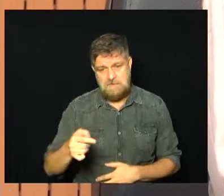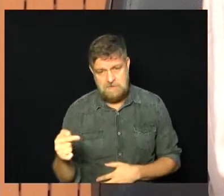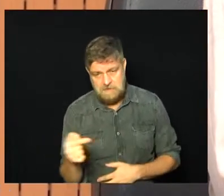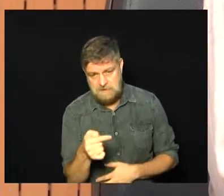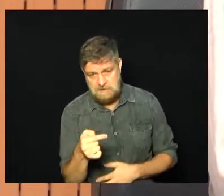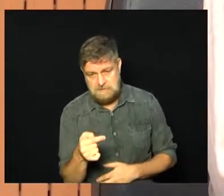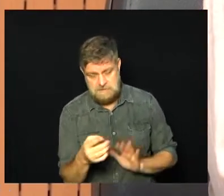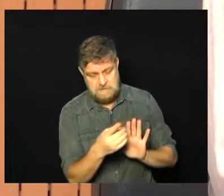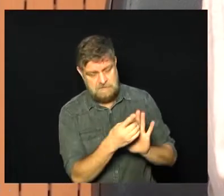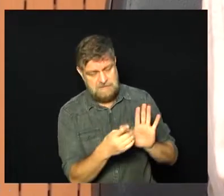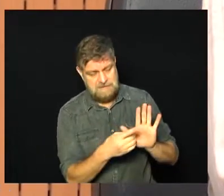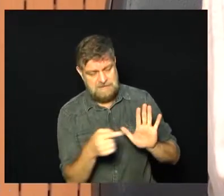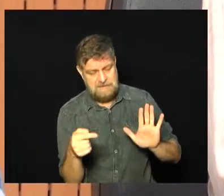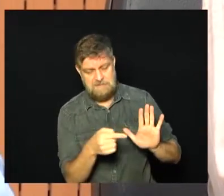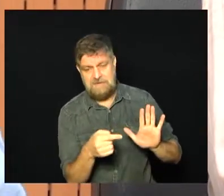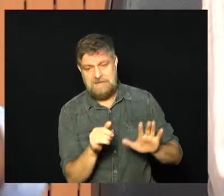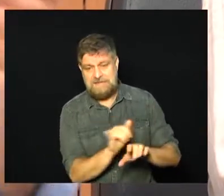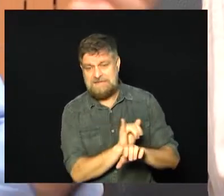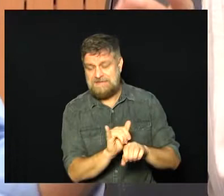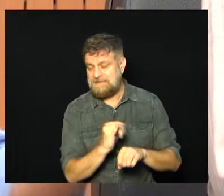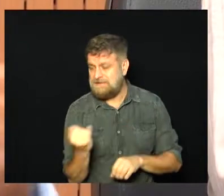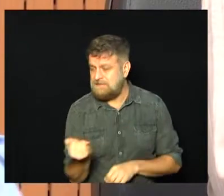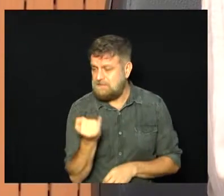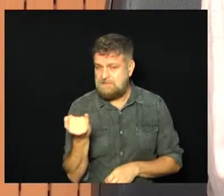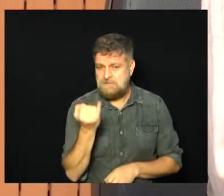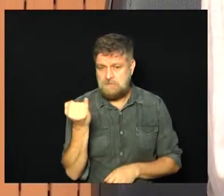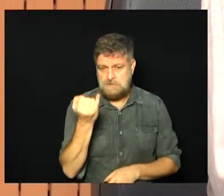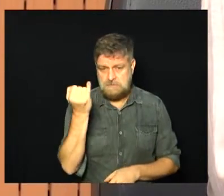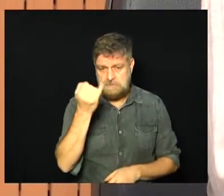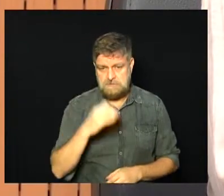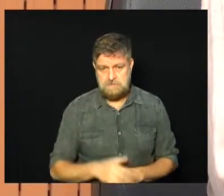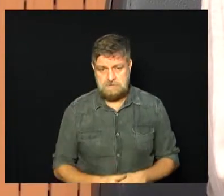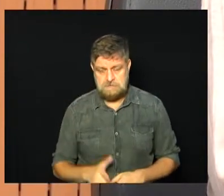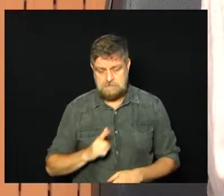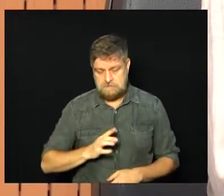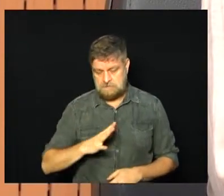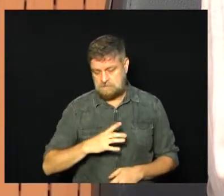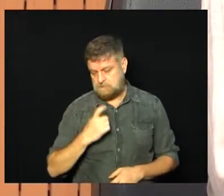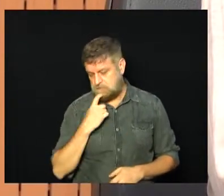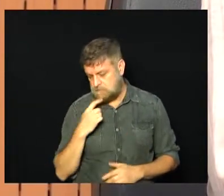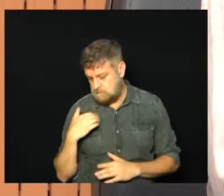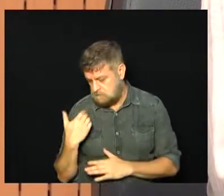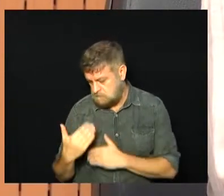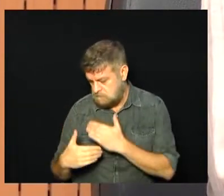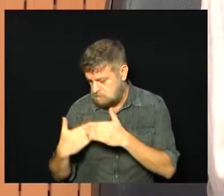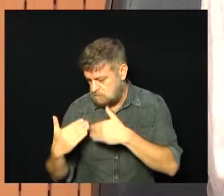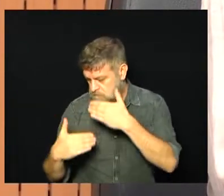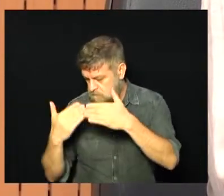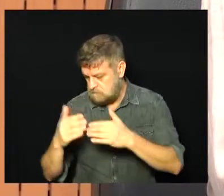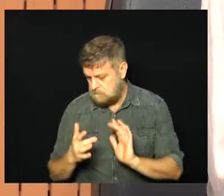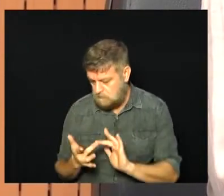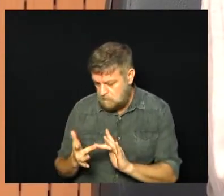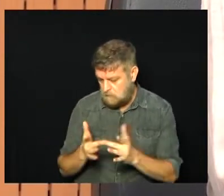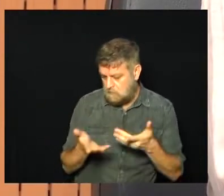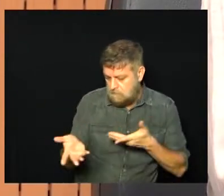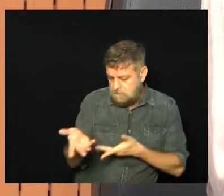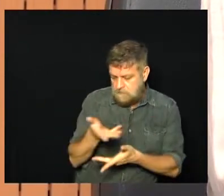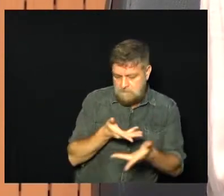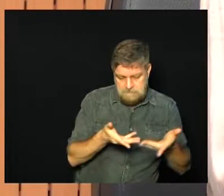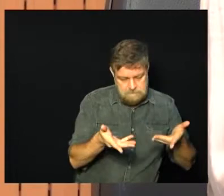pode ser um instrumento importante de desenvolvimento urbano, de estimular o convívio, o